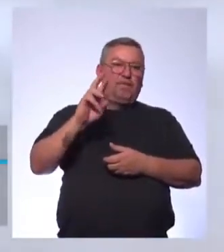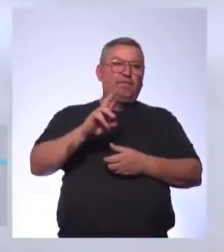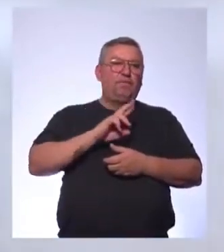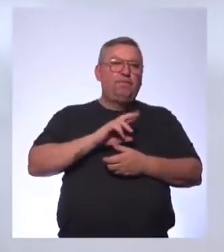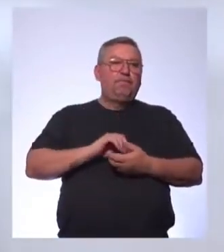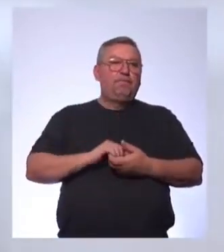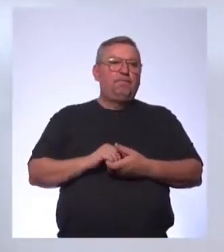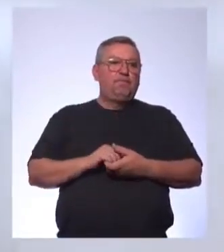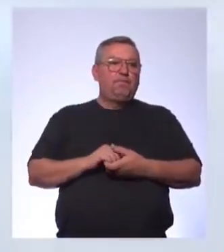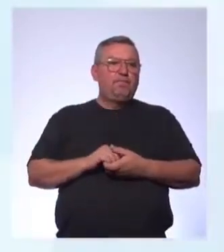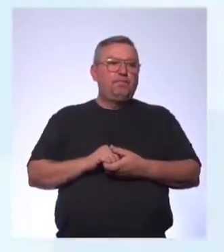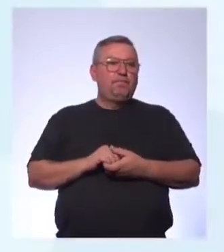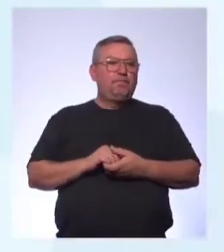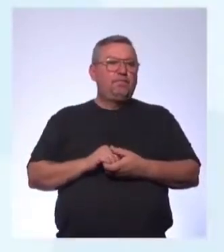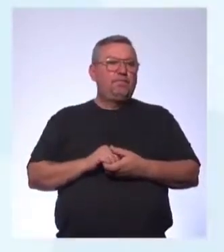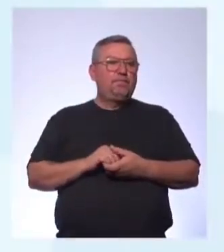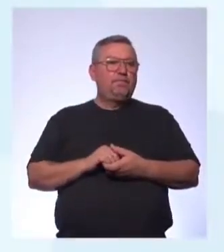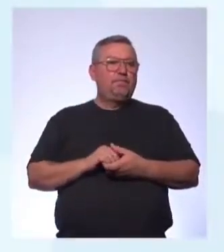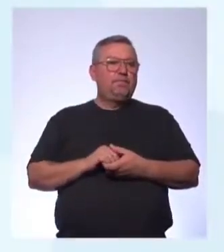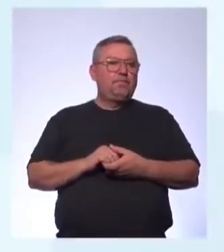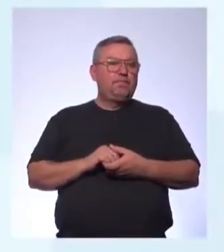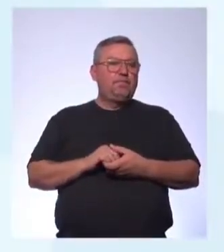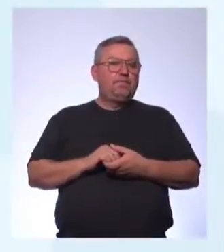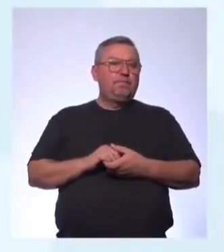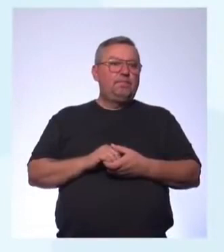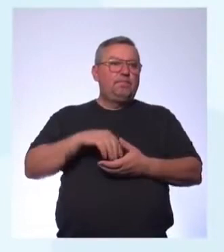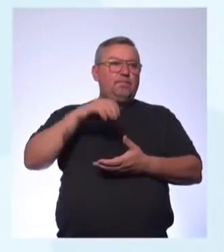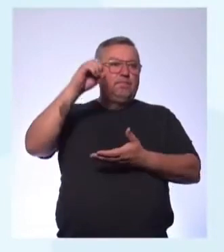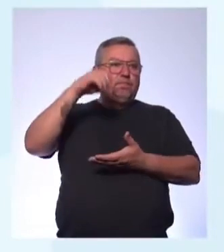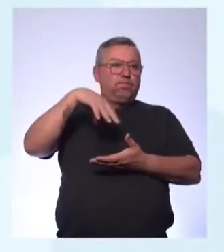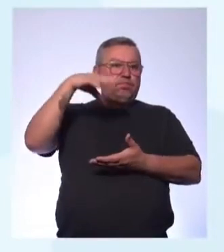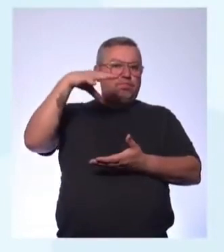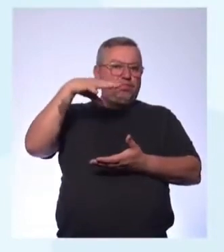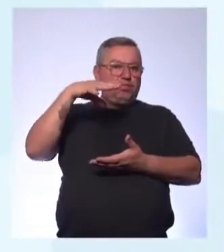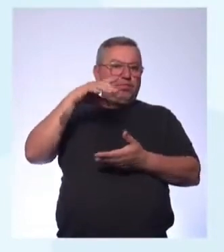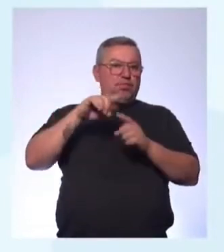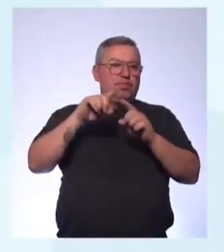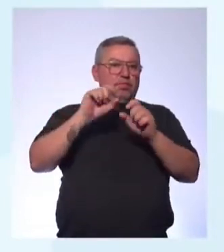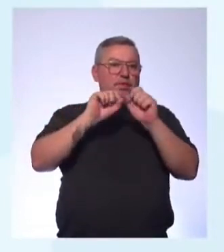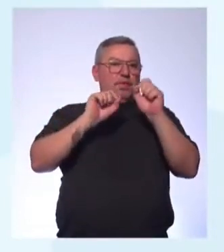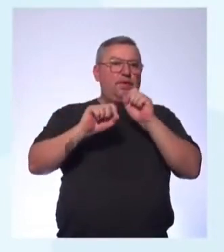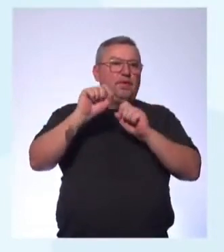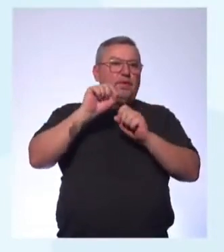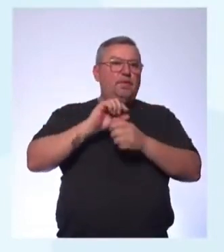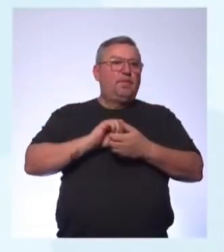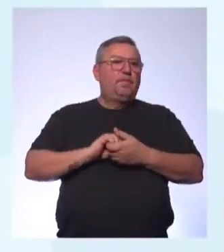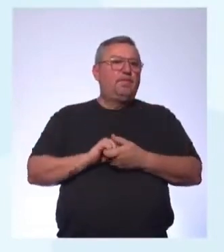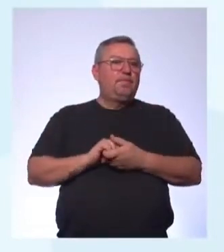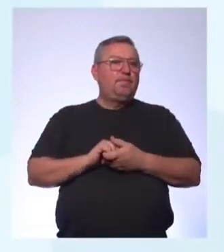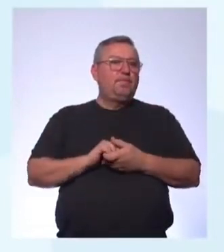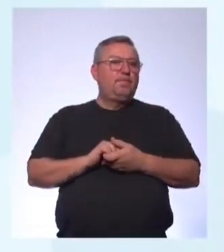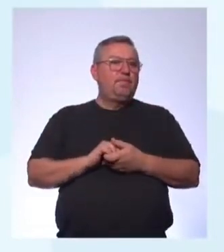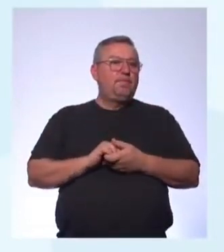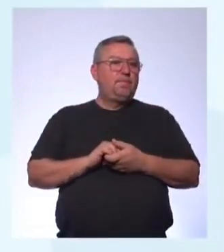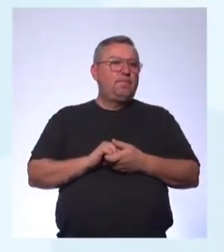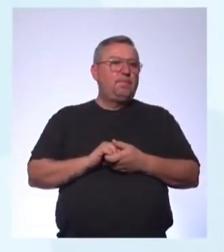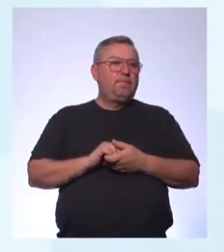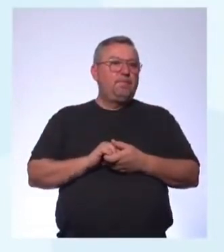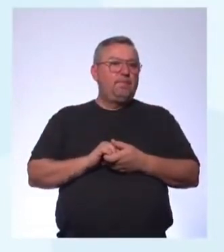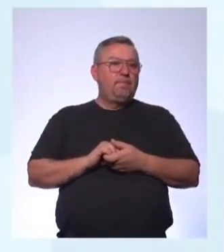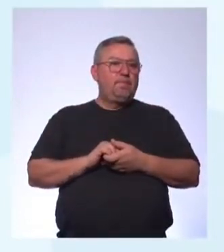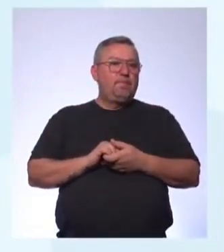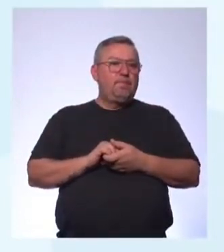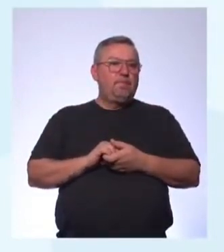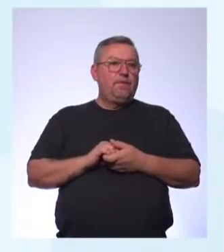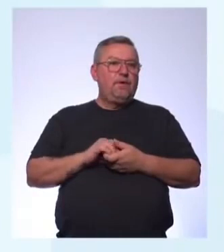para vocês? Dá um print. The title is the Ebola Cyclone. O título é The